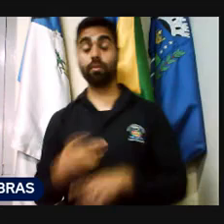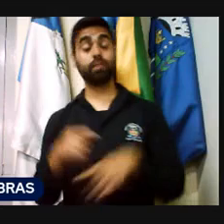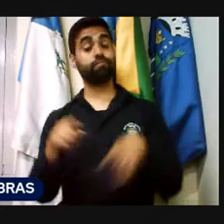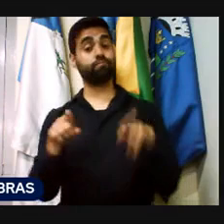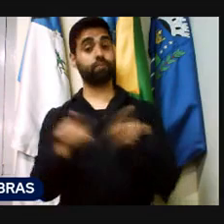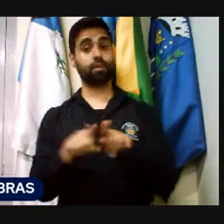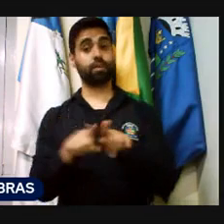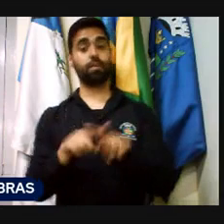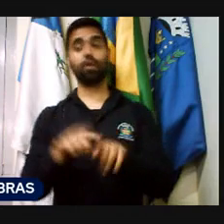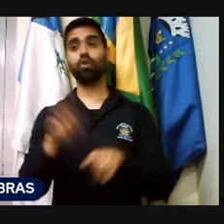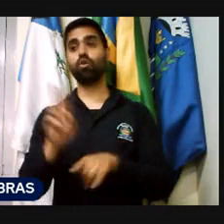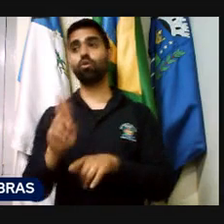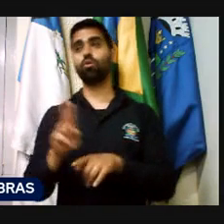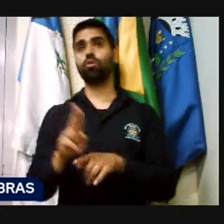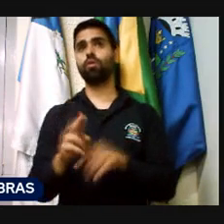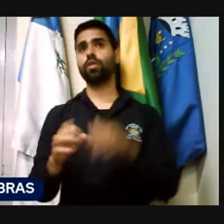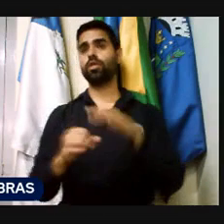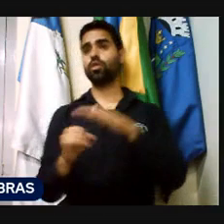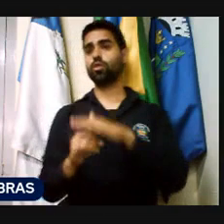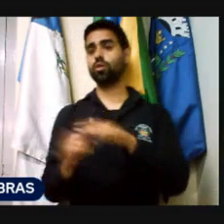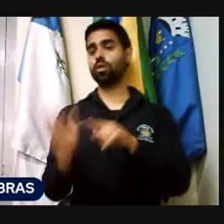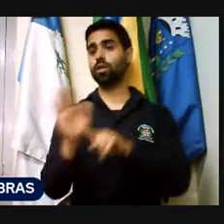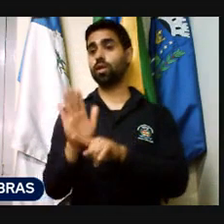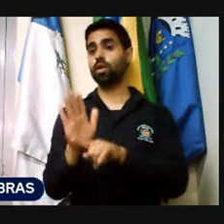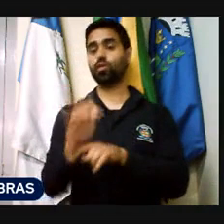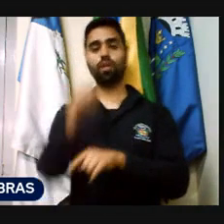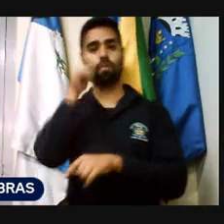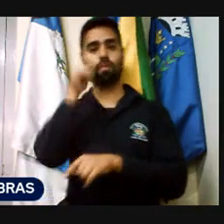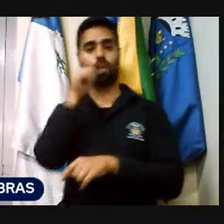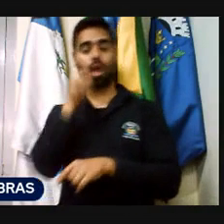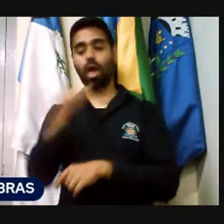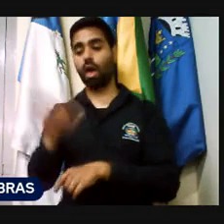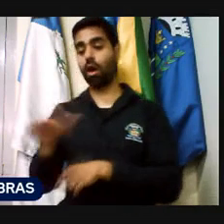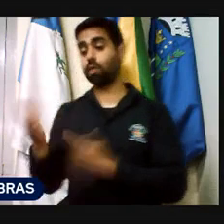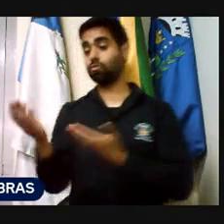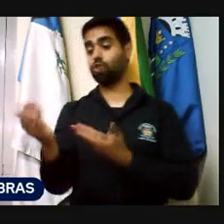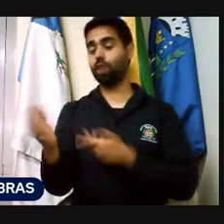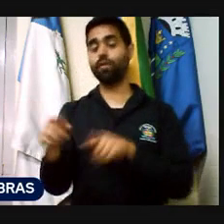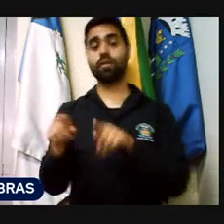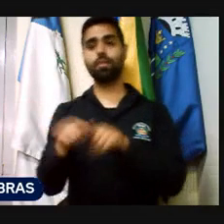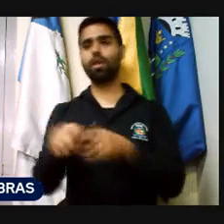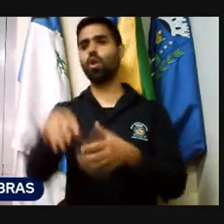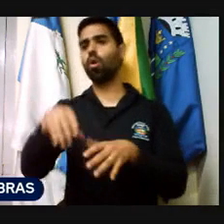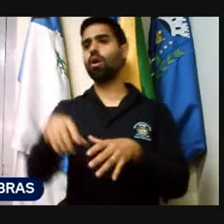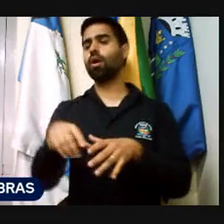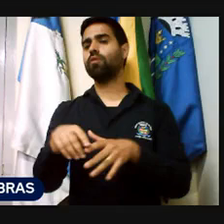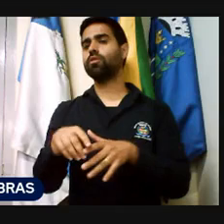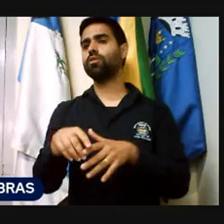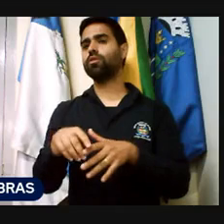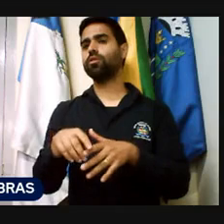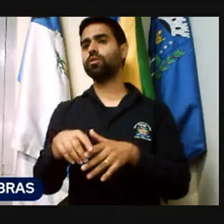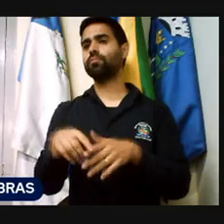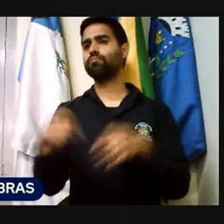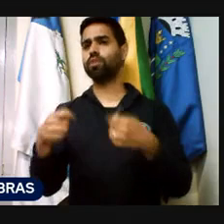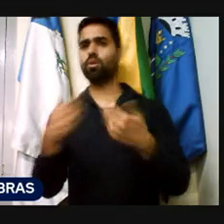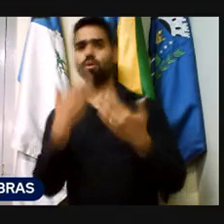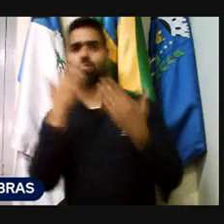nos das instituições voltadas para o apoio a mulheres, crianças e adolescentes e centros de dependências químicas e